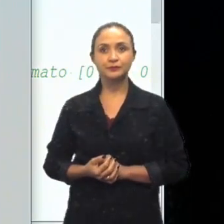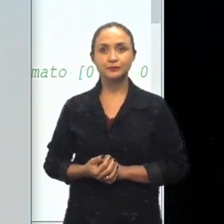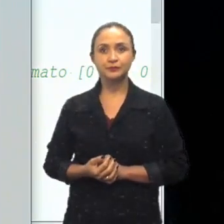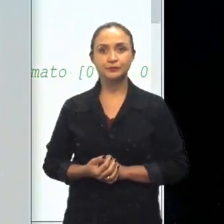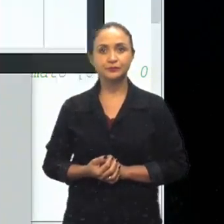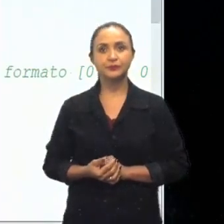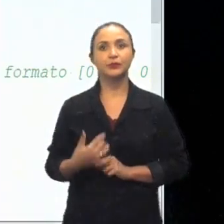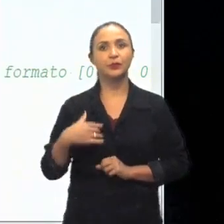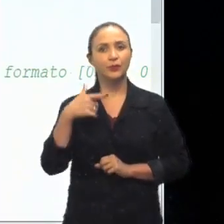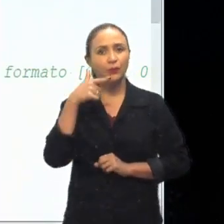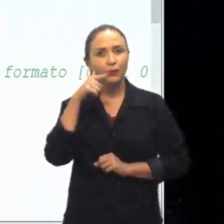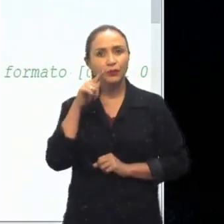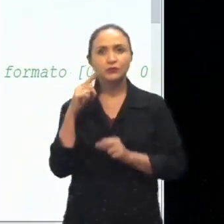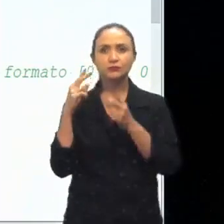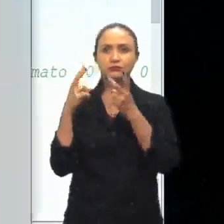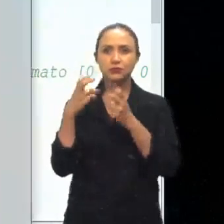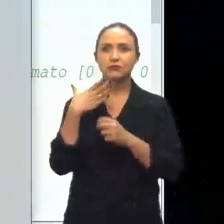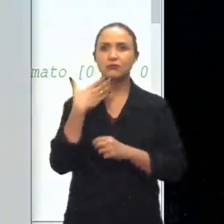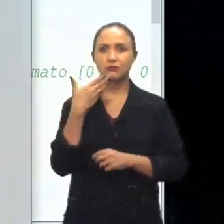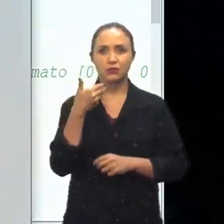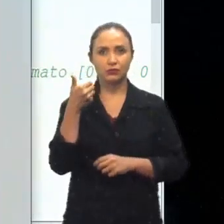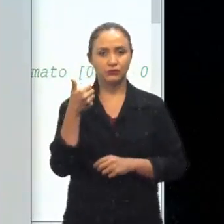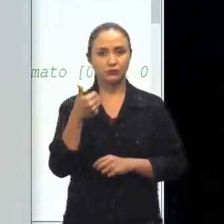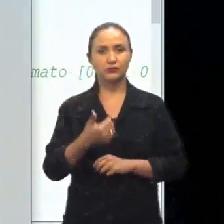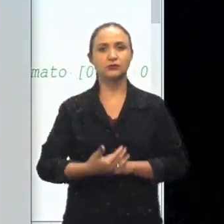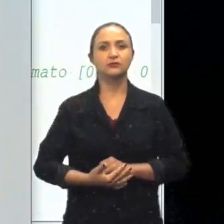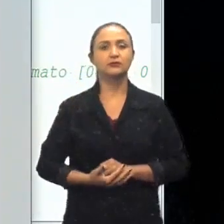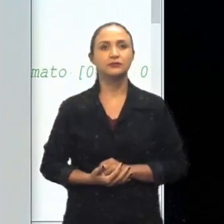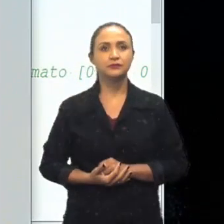A gente consegue enxergar melhor.